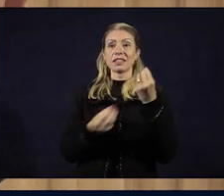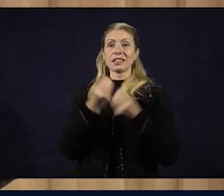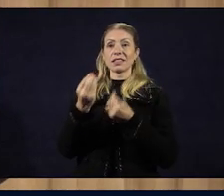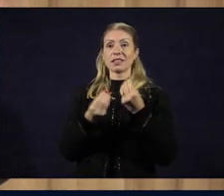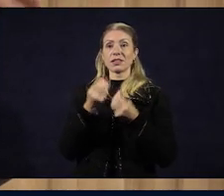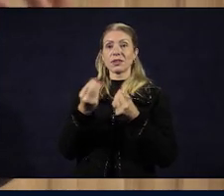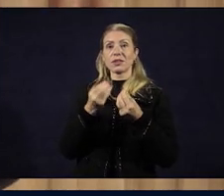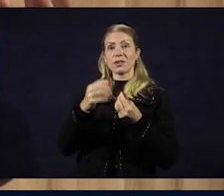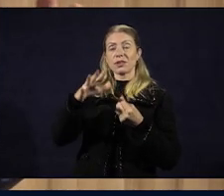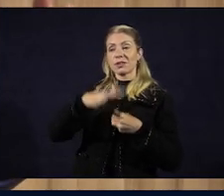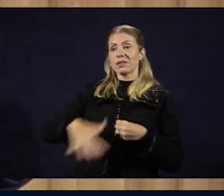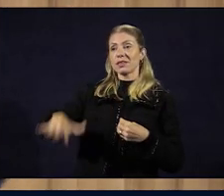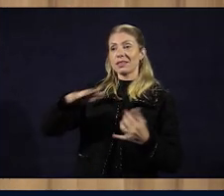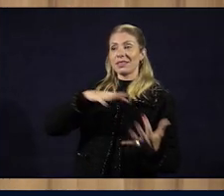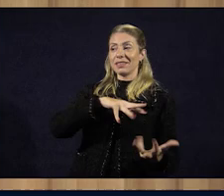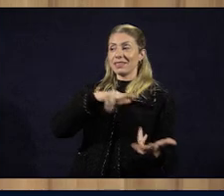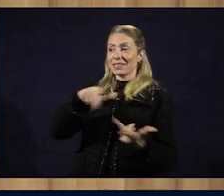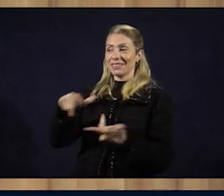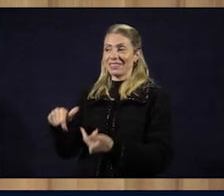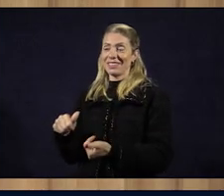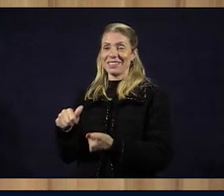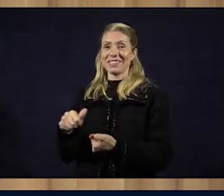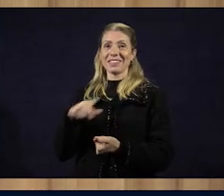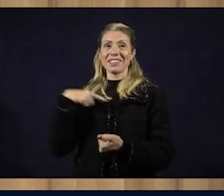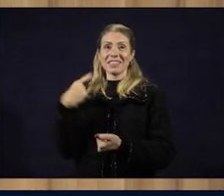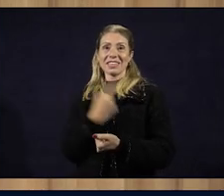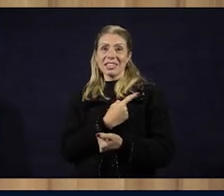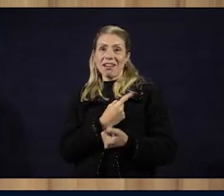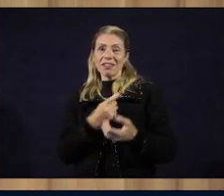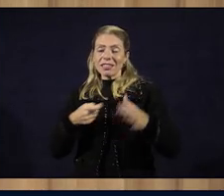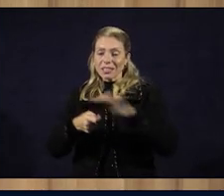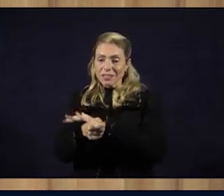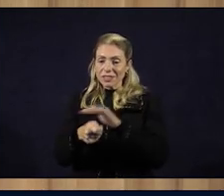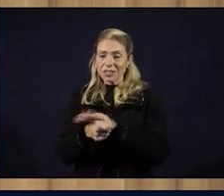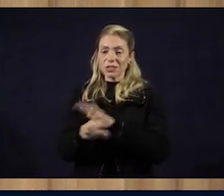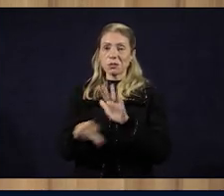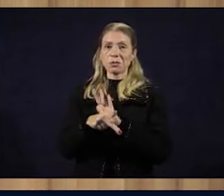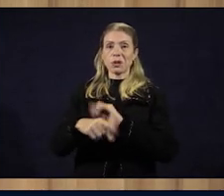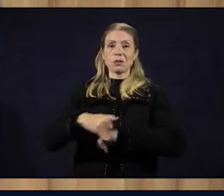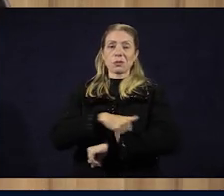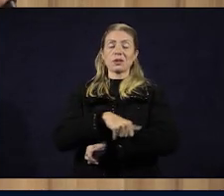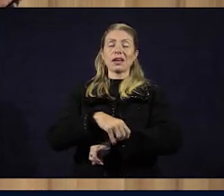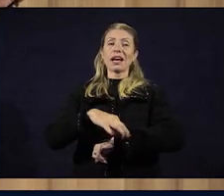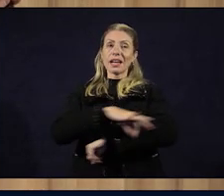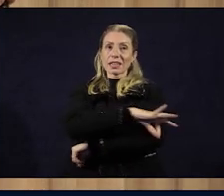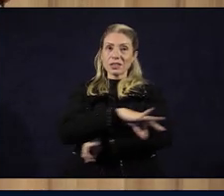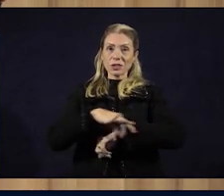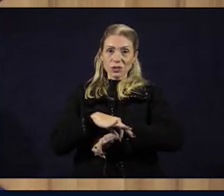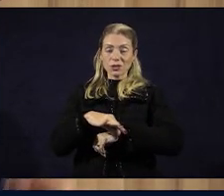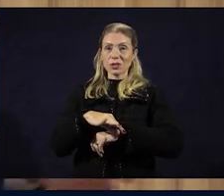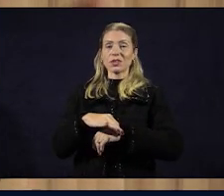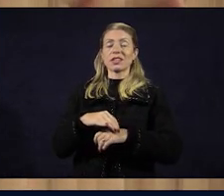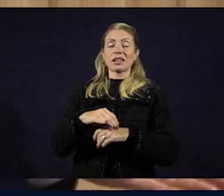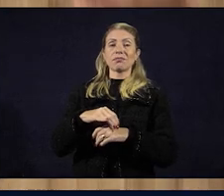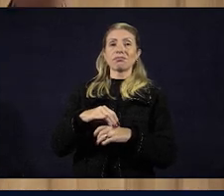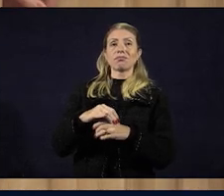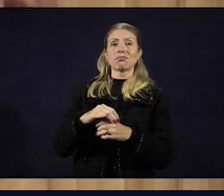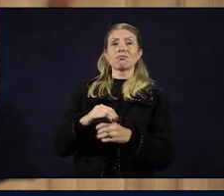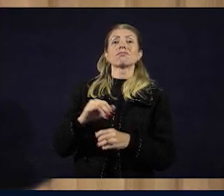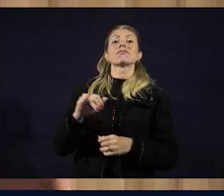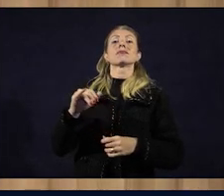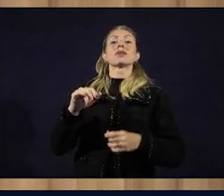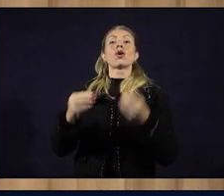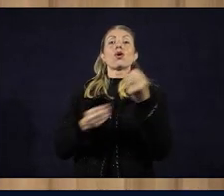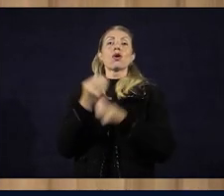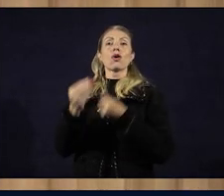alimentos do mundo, foi de fato investir em infraestrutura para ter a competitividade necessária para botar os nossos produtos